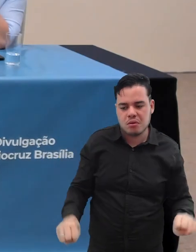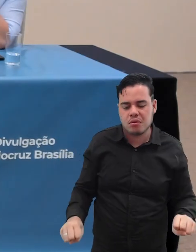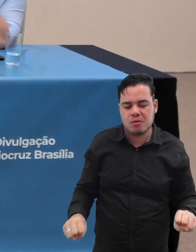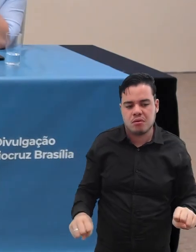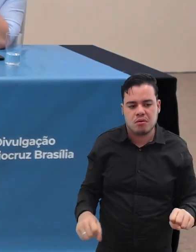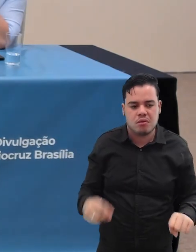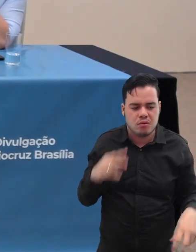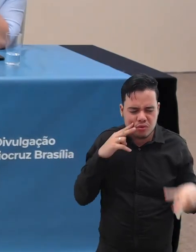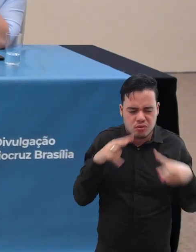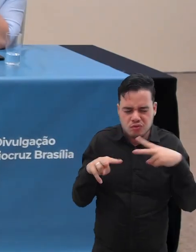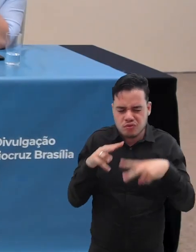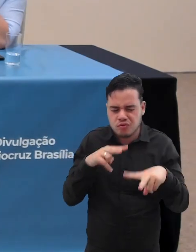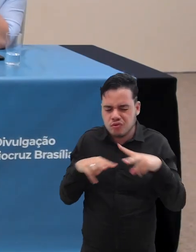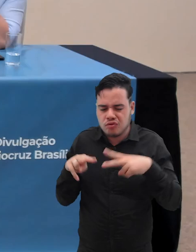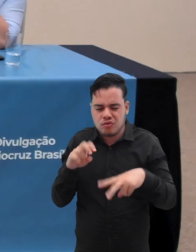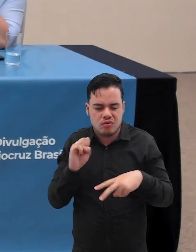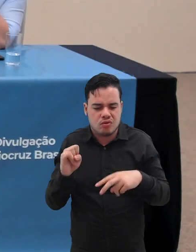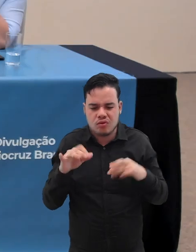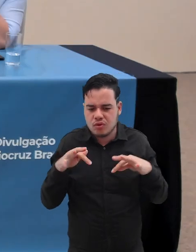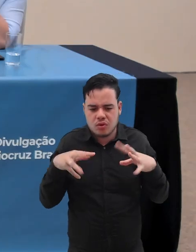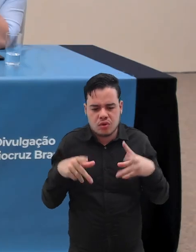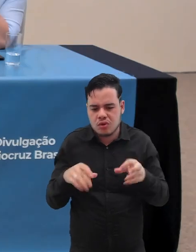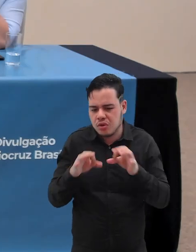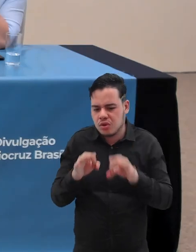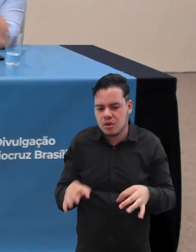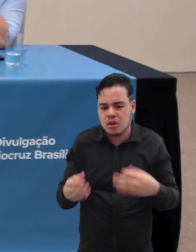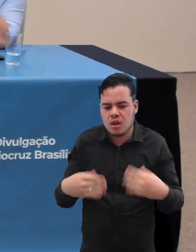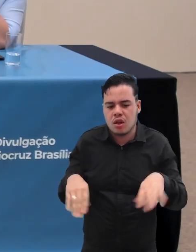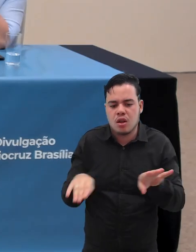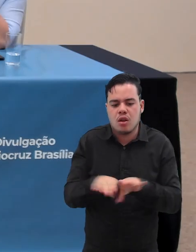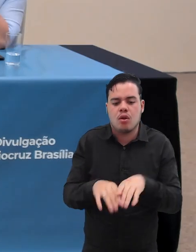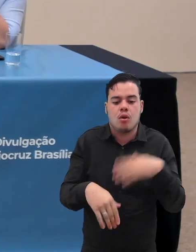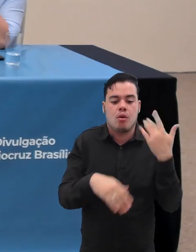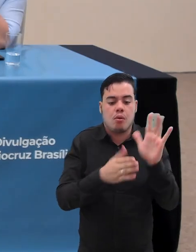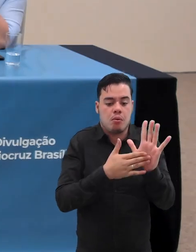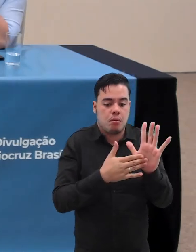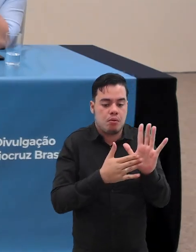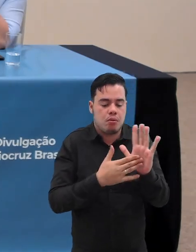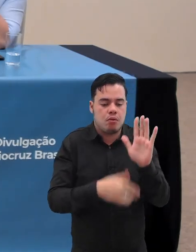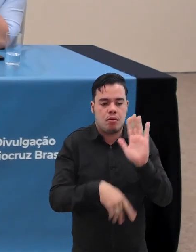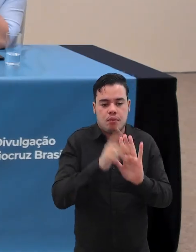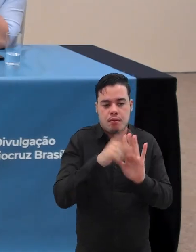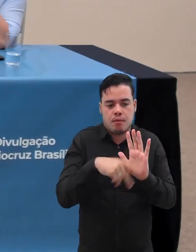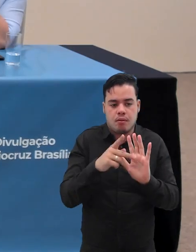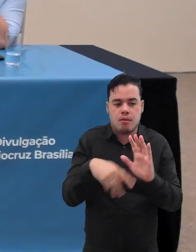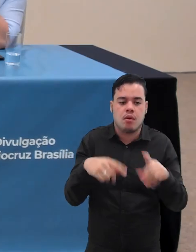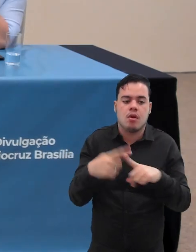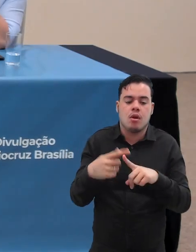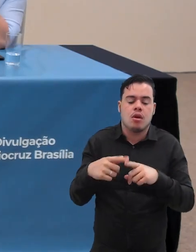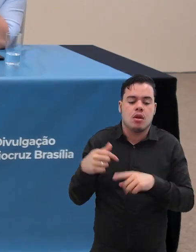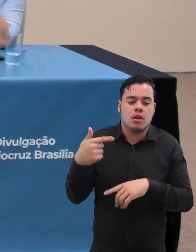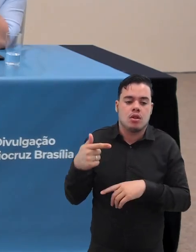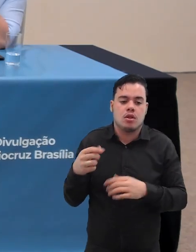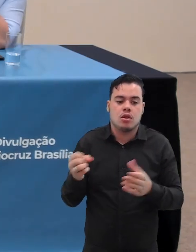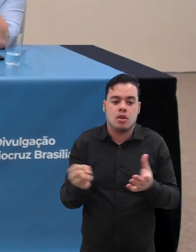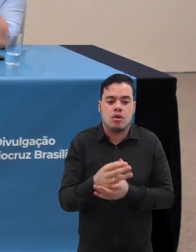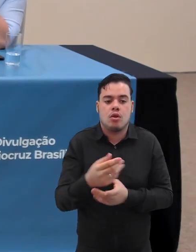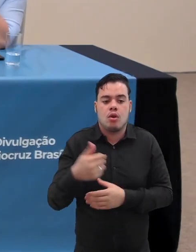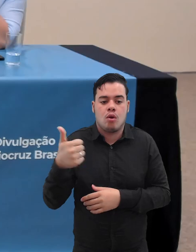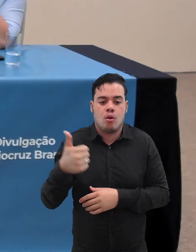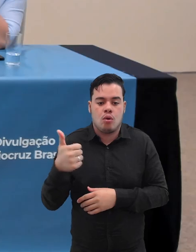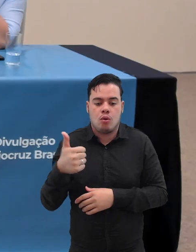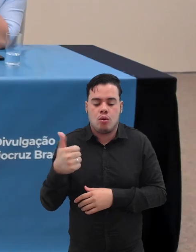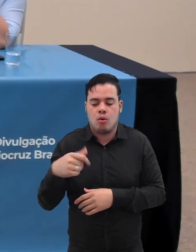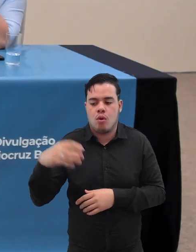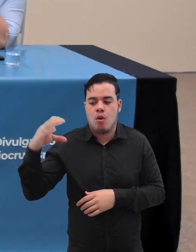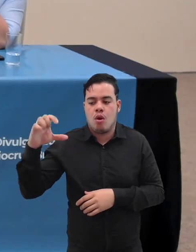que o modelo seria o proponente ser o professor da escola. Por isso que a gente criou duas ações, a gente criou o Clube de